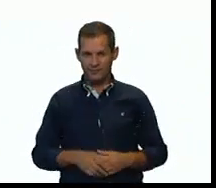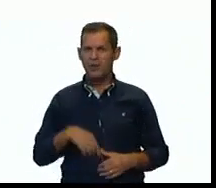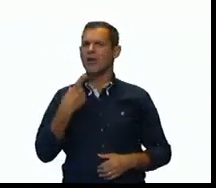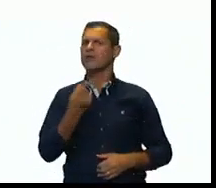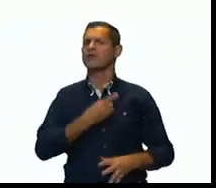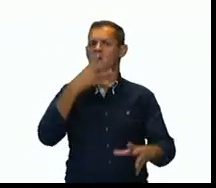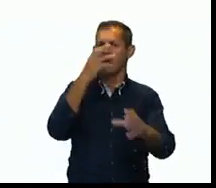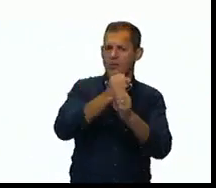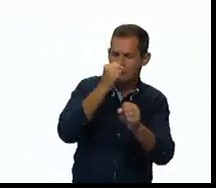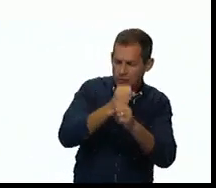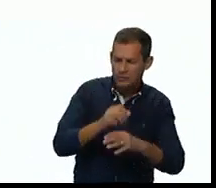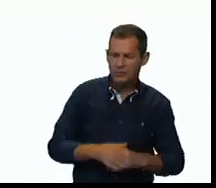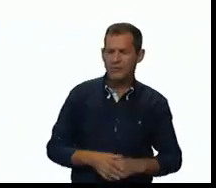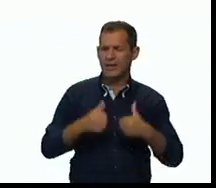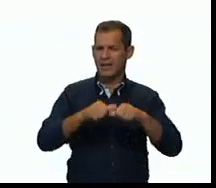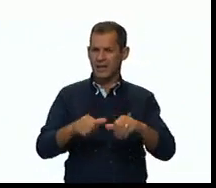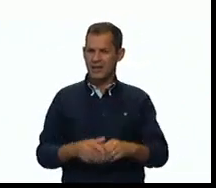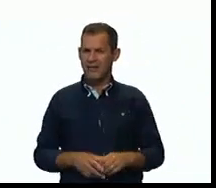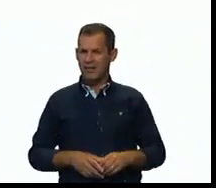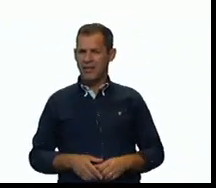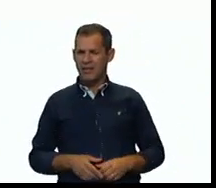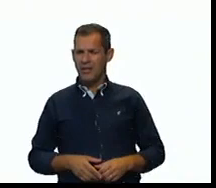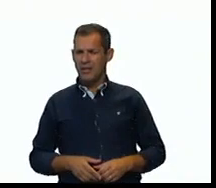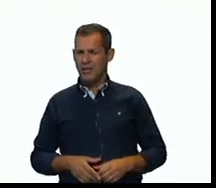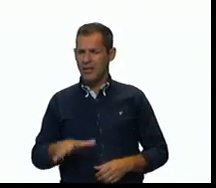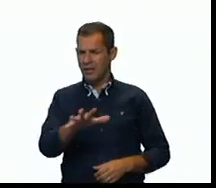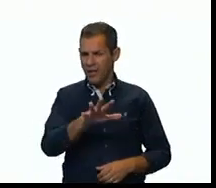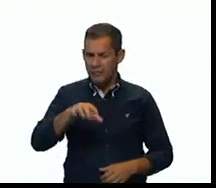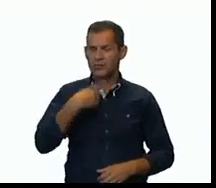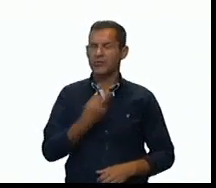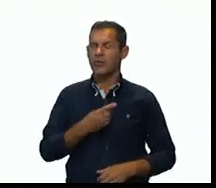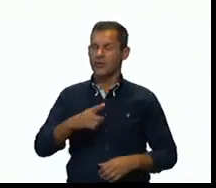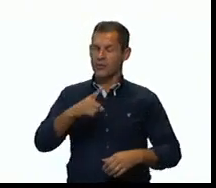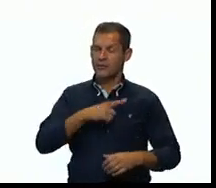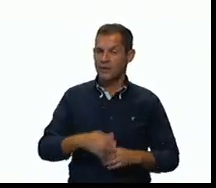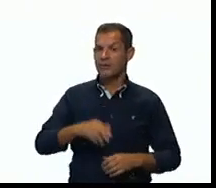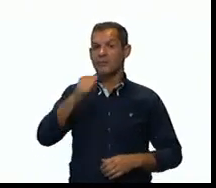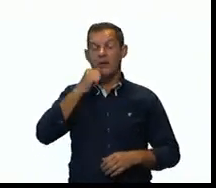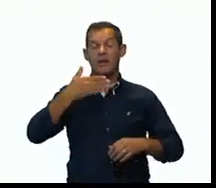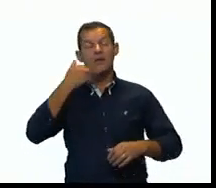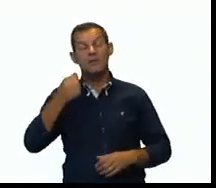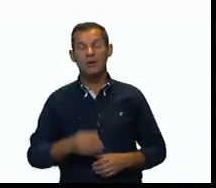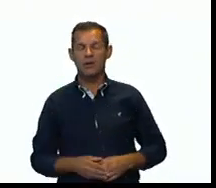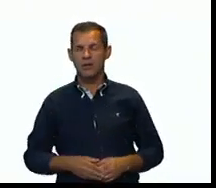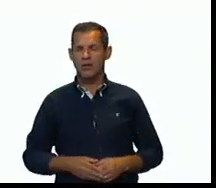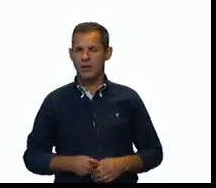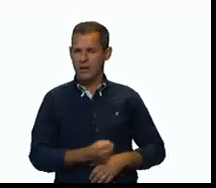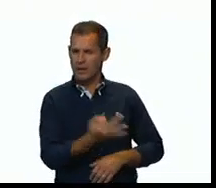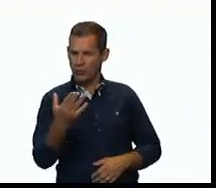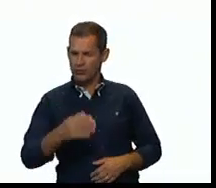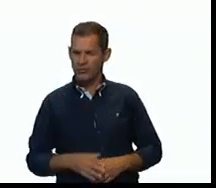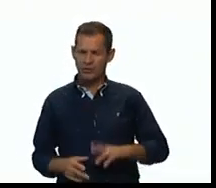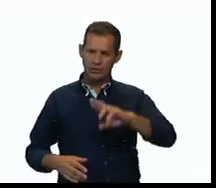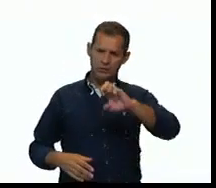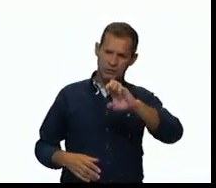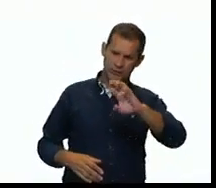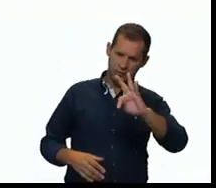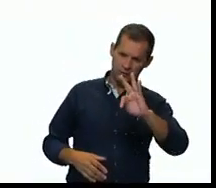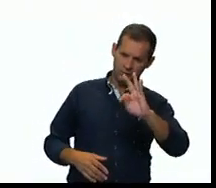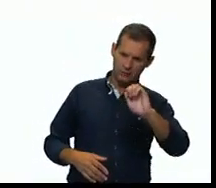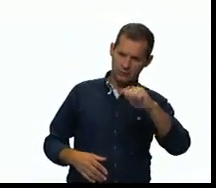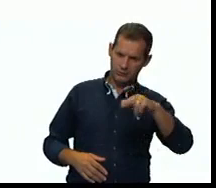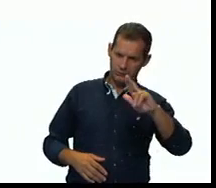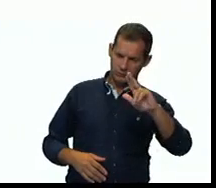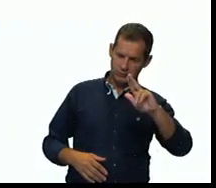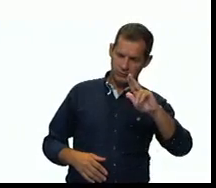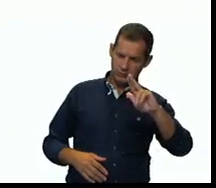a gente calculasse essa área aqui. Desse daqui, aqui nós aumentamos ainda mais a quantidade de retângulos. Observe que a